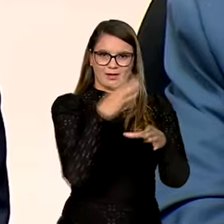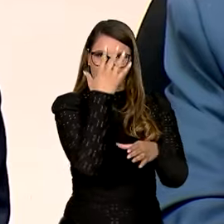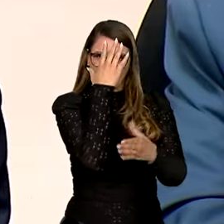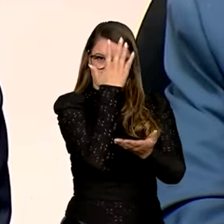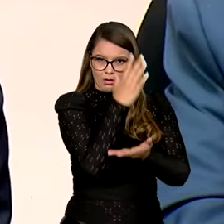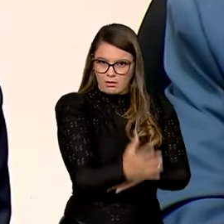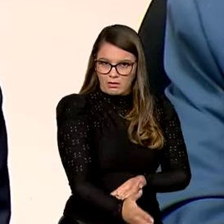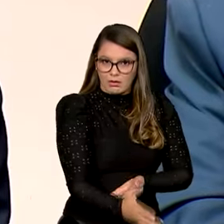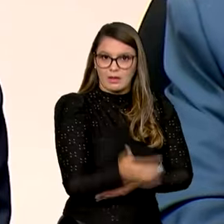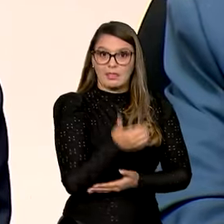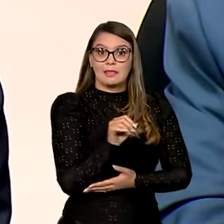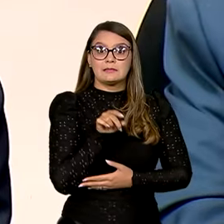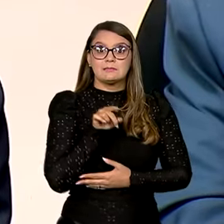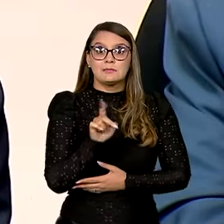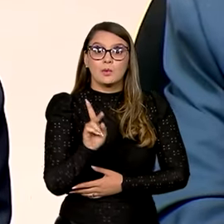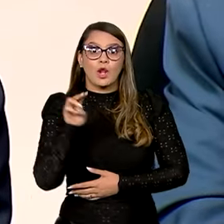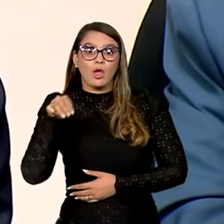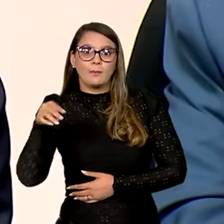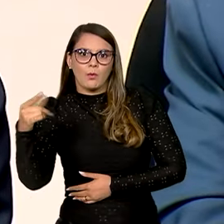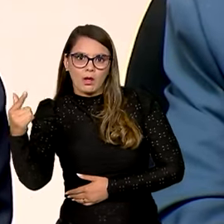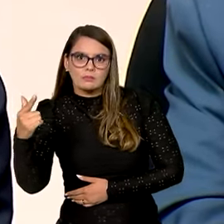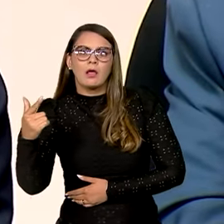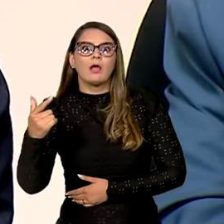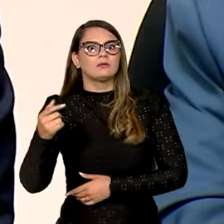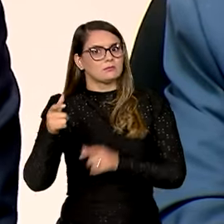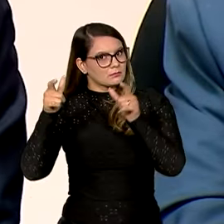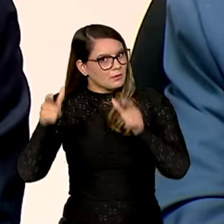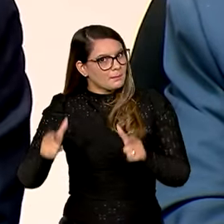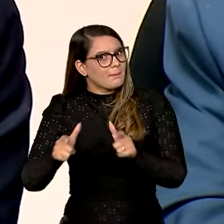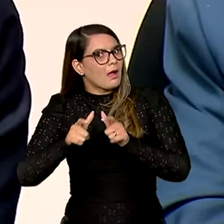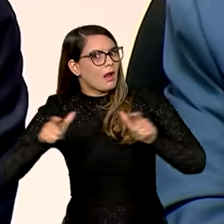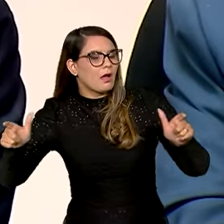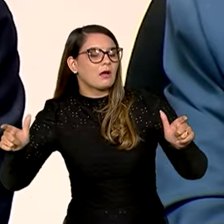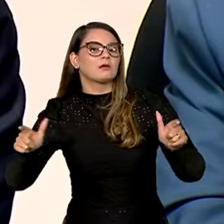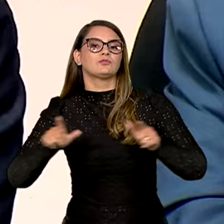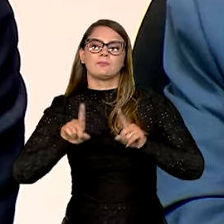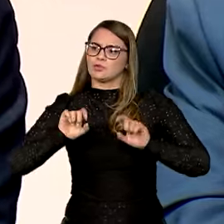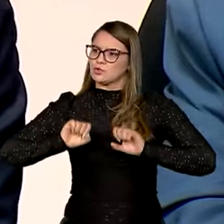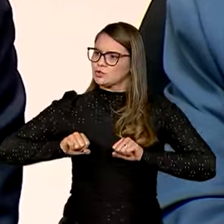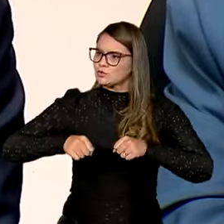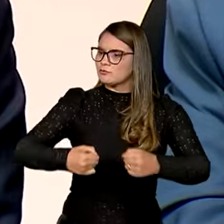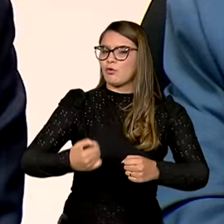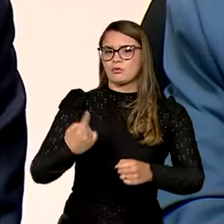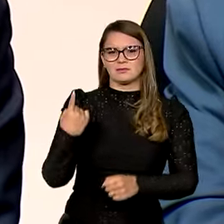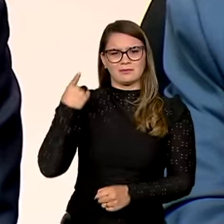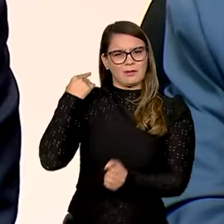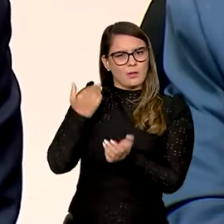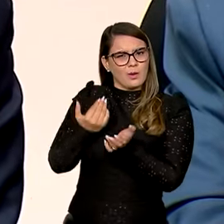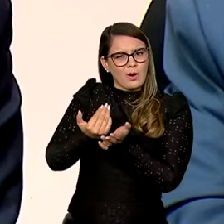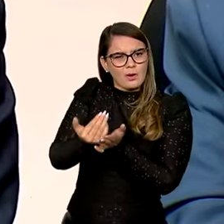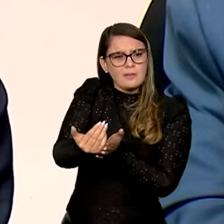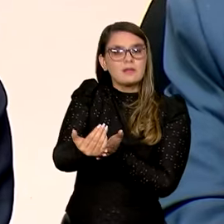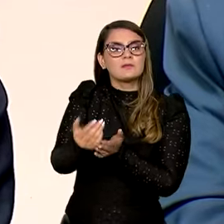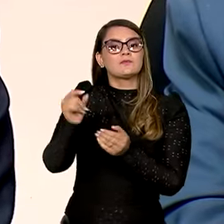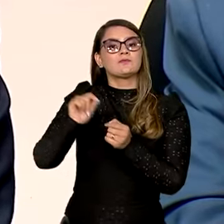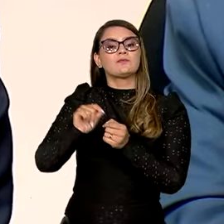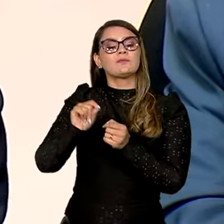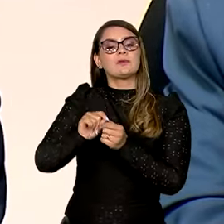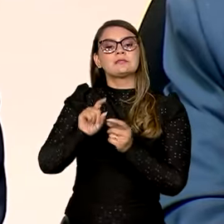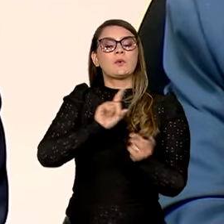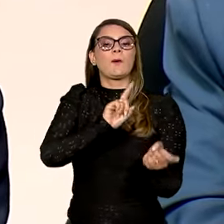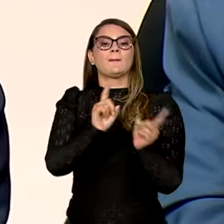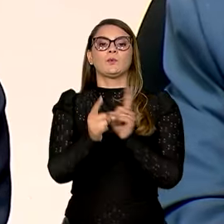falando acima de 10 mil quilômetros quadrados, que é um número extremamente alto, e o nosso esforço, né, ministra, foi desde o início de fazer uma